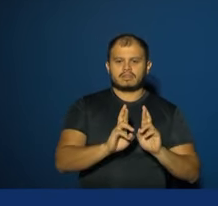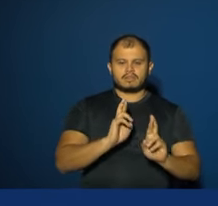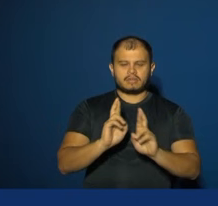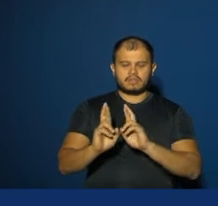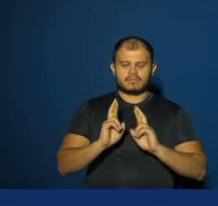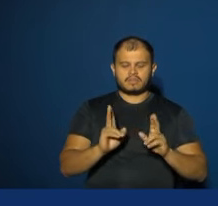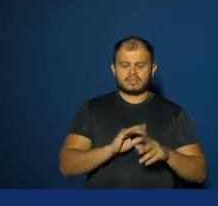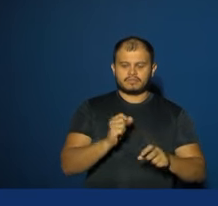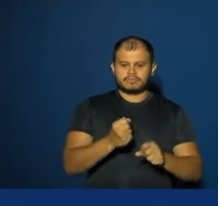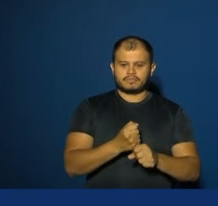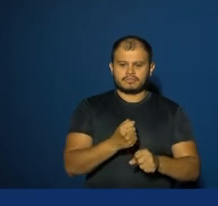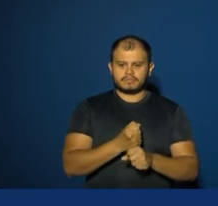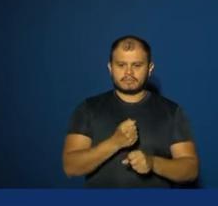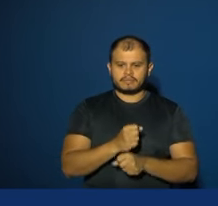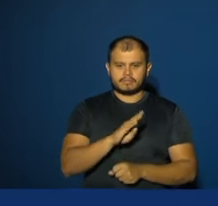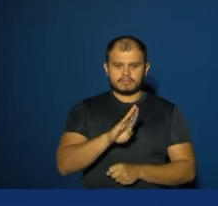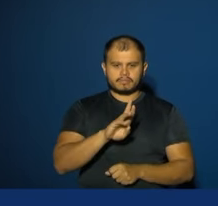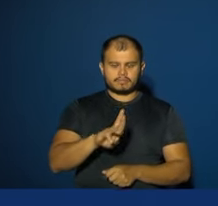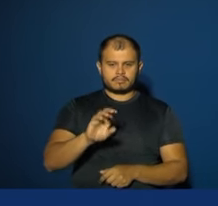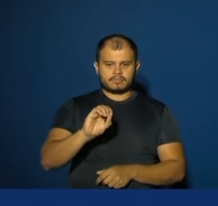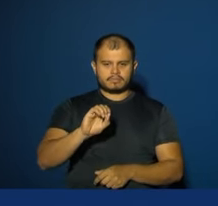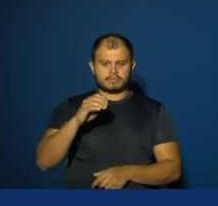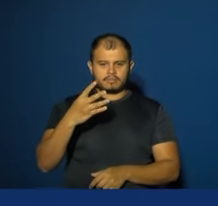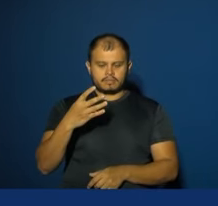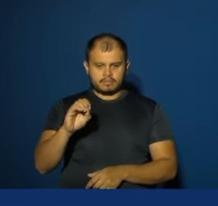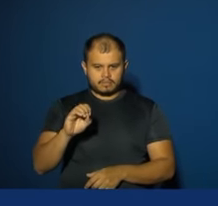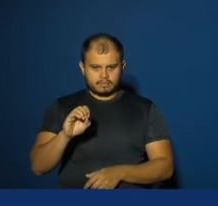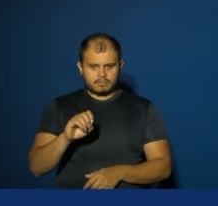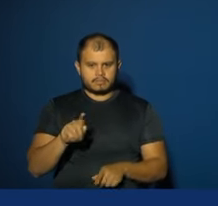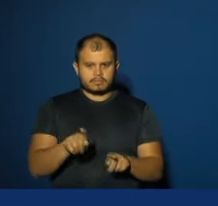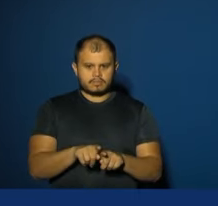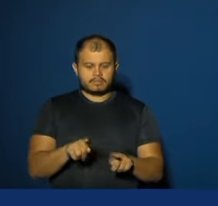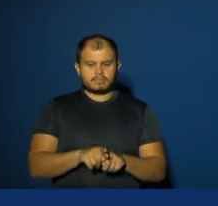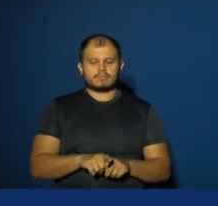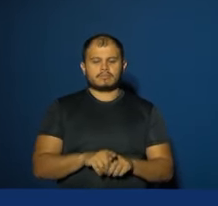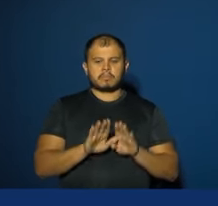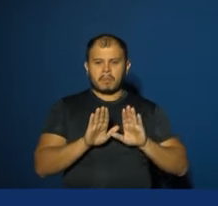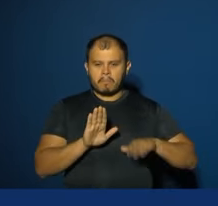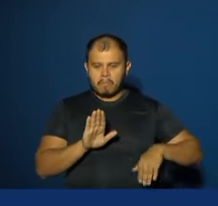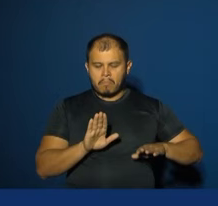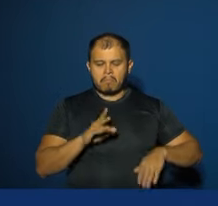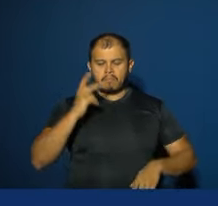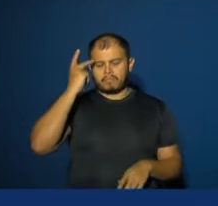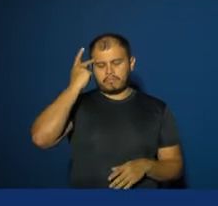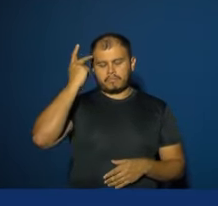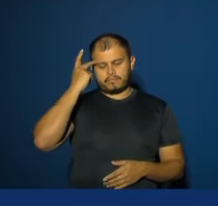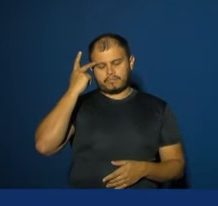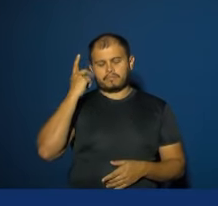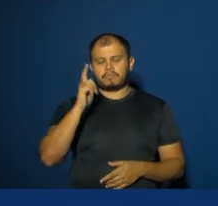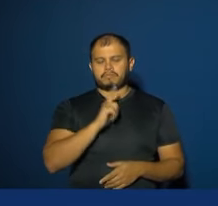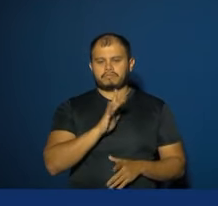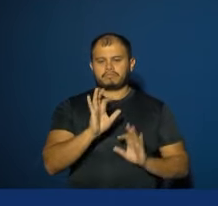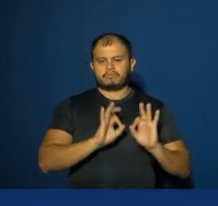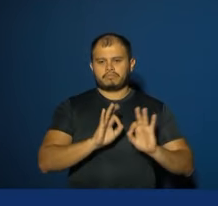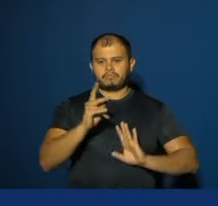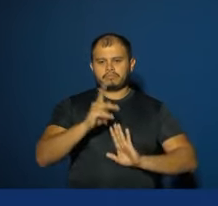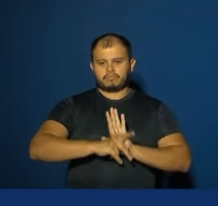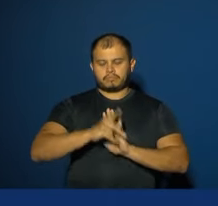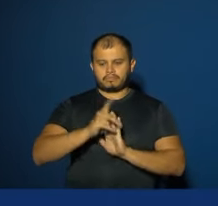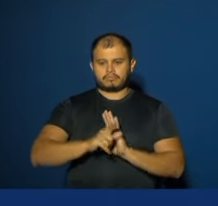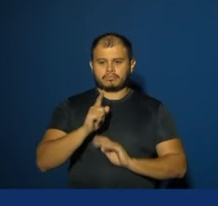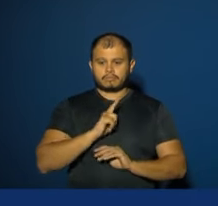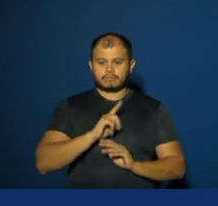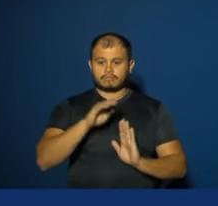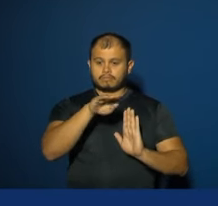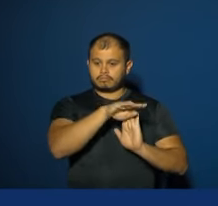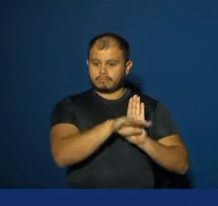pela frente e BR040 enfim aqui em São Paulo litoral paulista são projetos que estão eh já enfim na fila daquilo